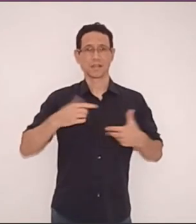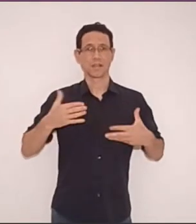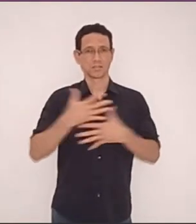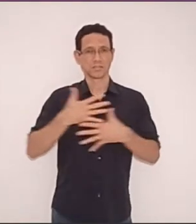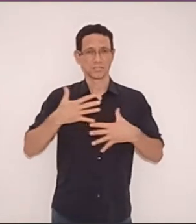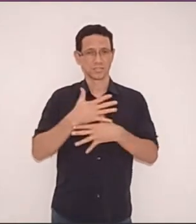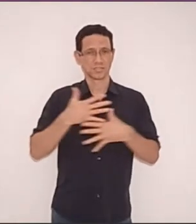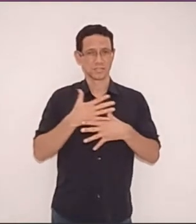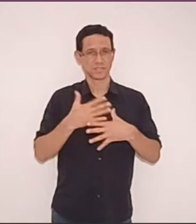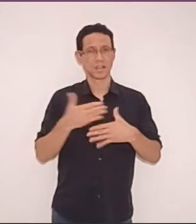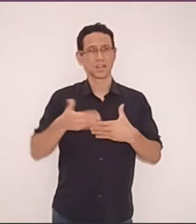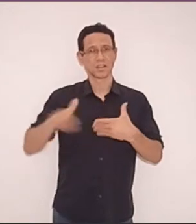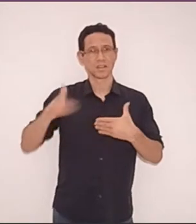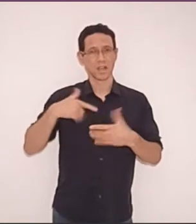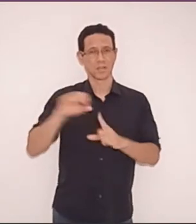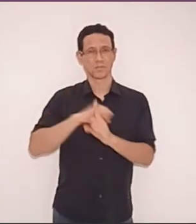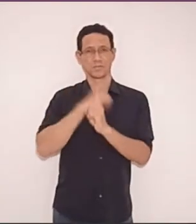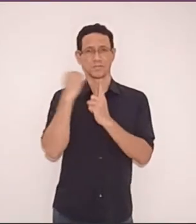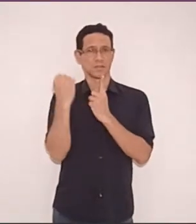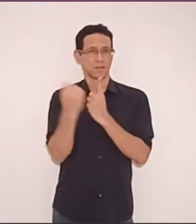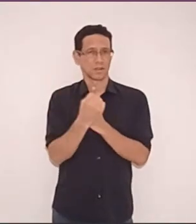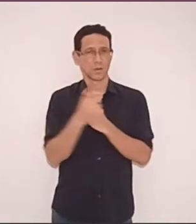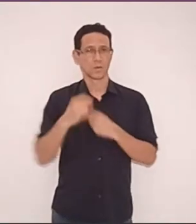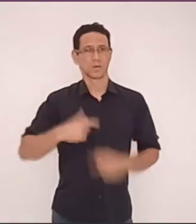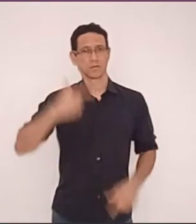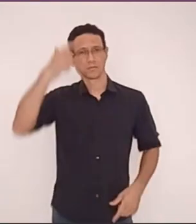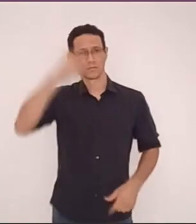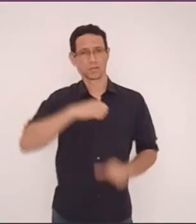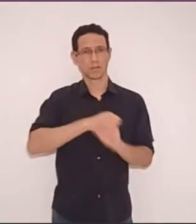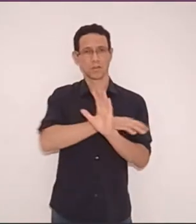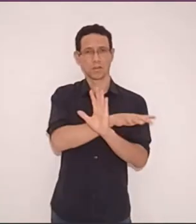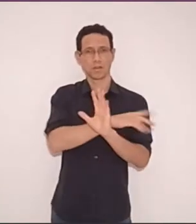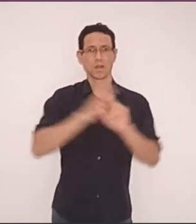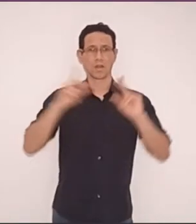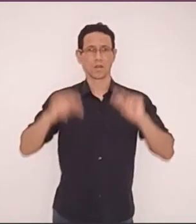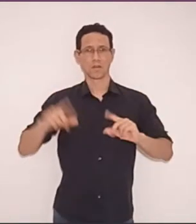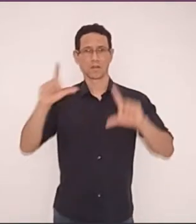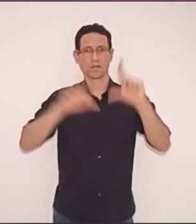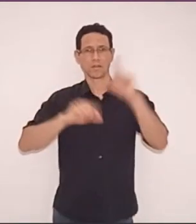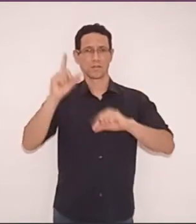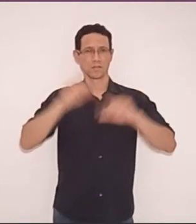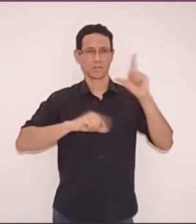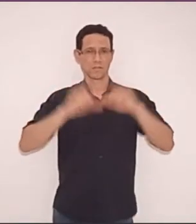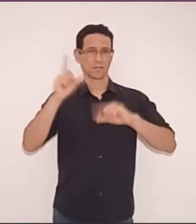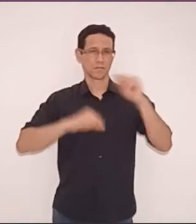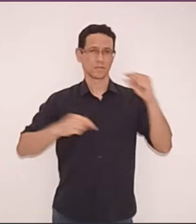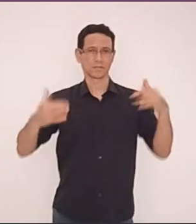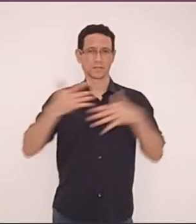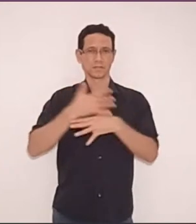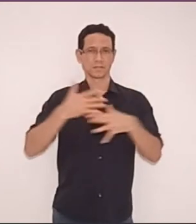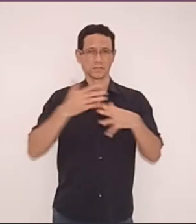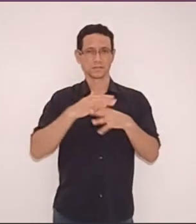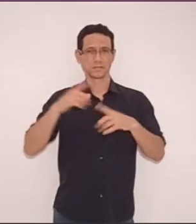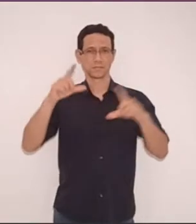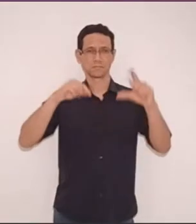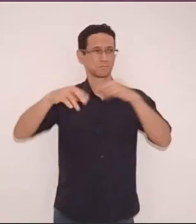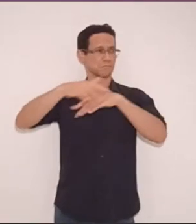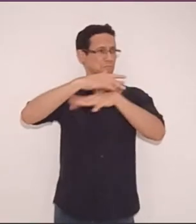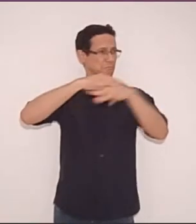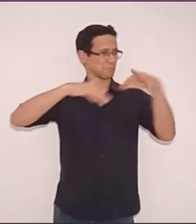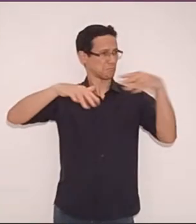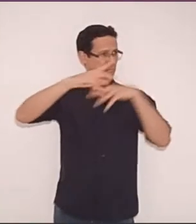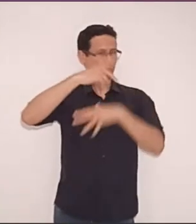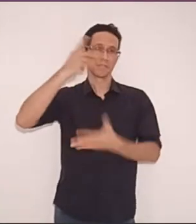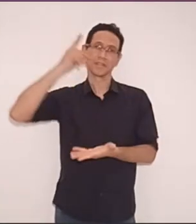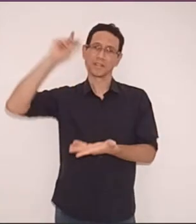cidade Às Margens da sociedade sombra igual a estrela que brilhou a cidade mas para quem quer ter